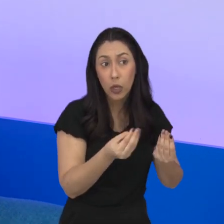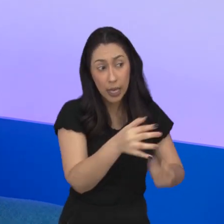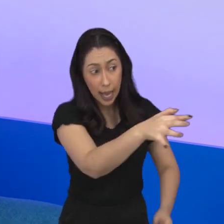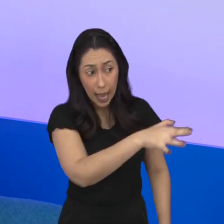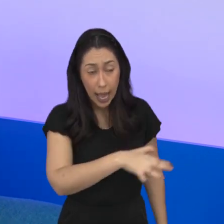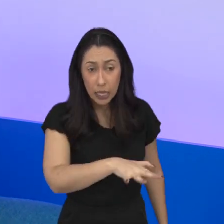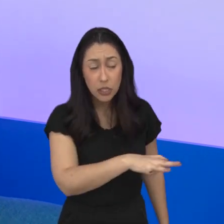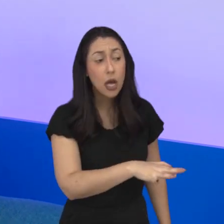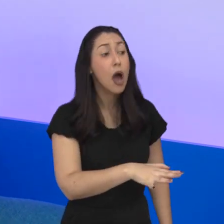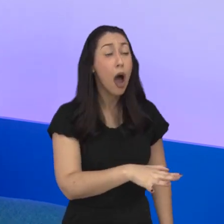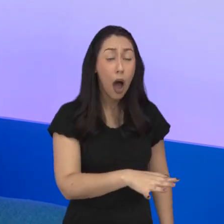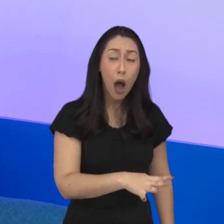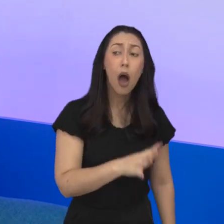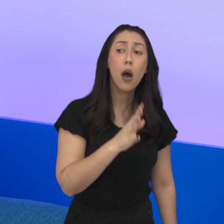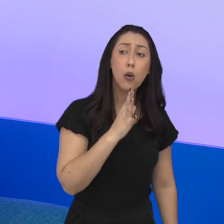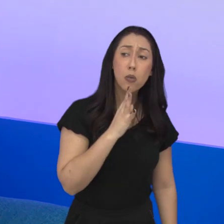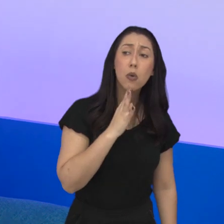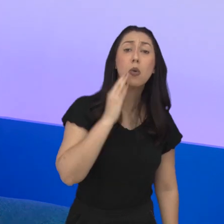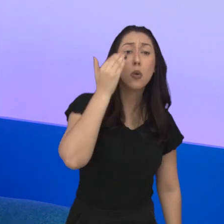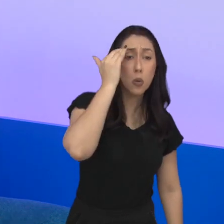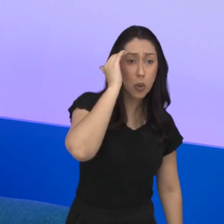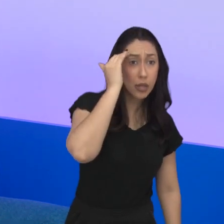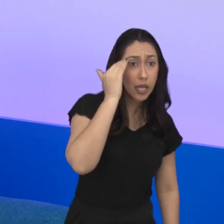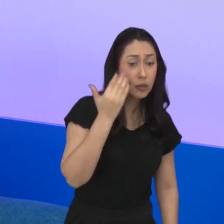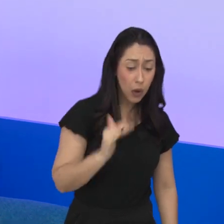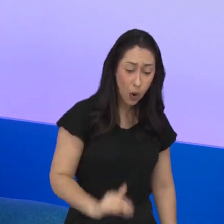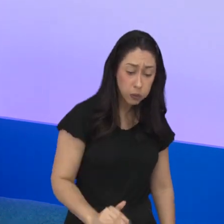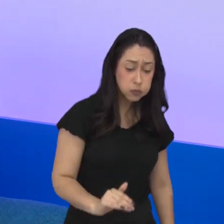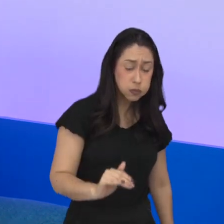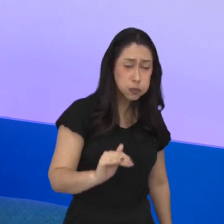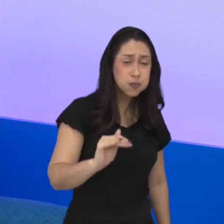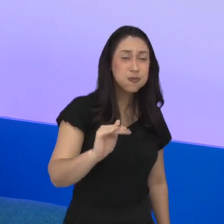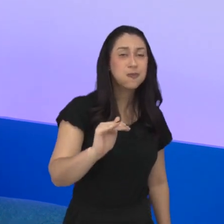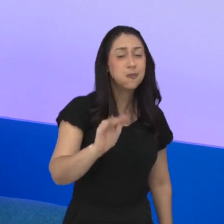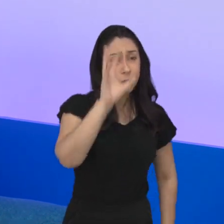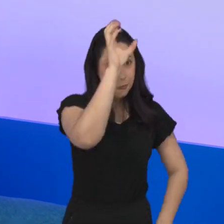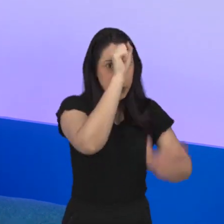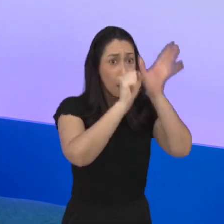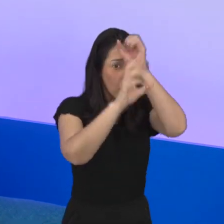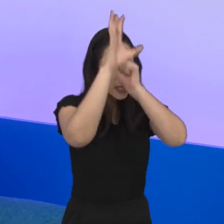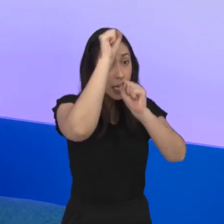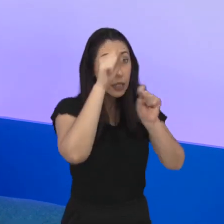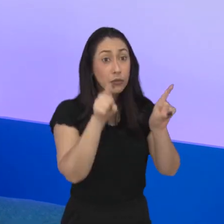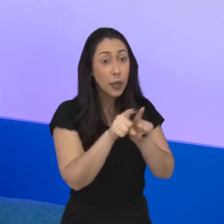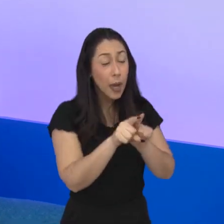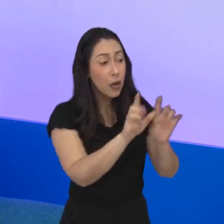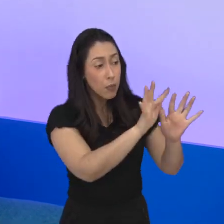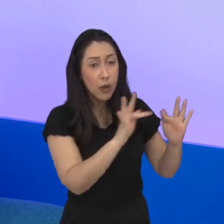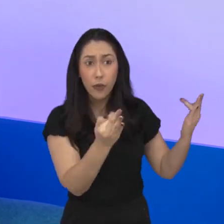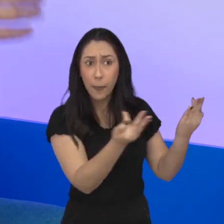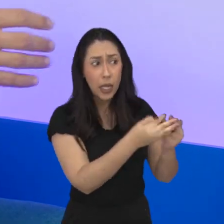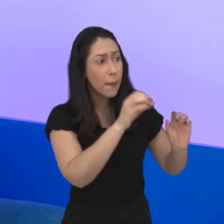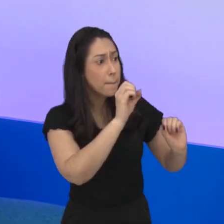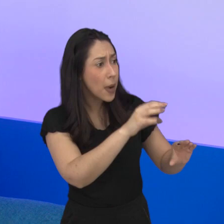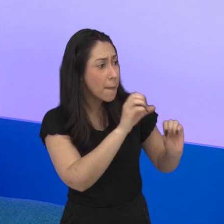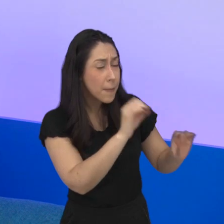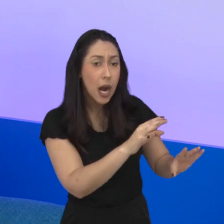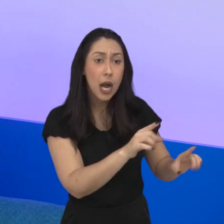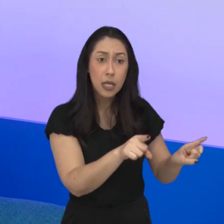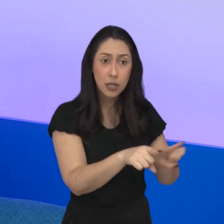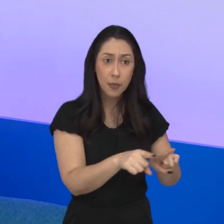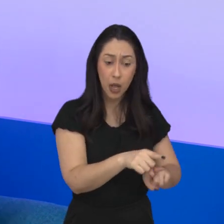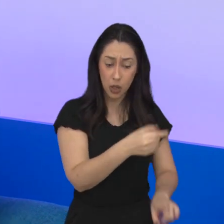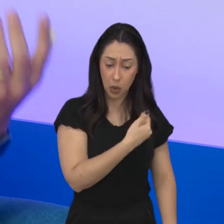já estão conhecendo e isso vai partindo lá desde pequeno, isso vai crescendo e isso vai passando também para a família, para o